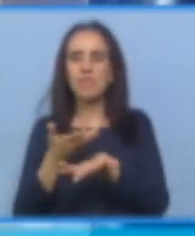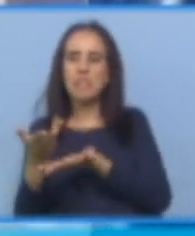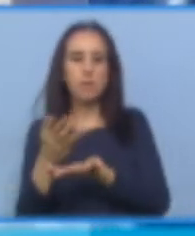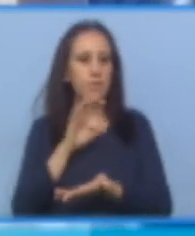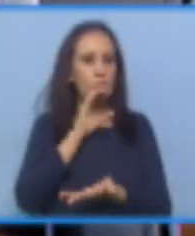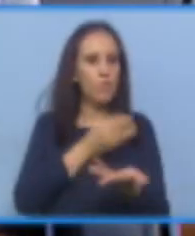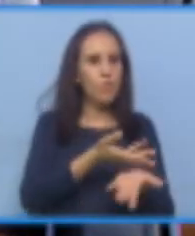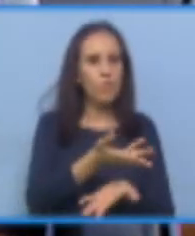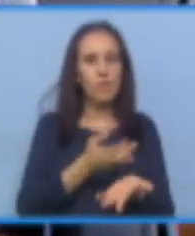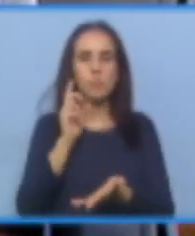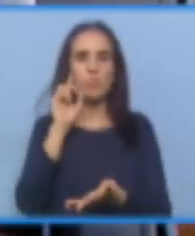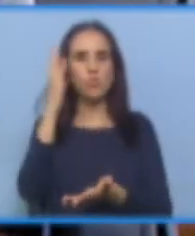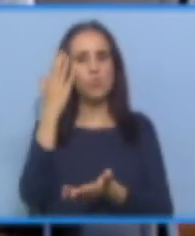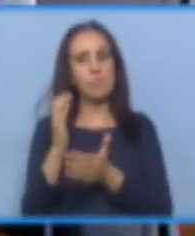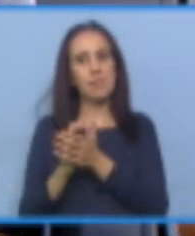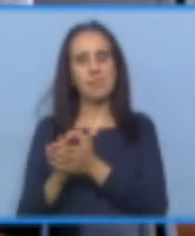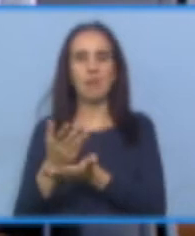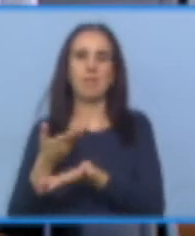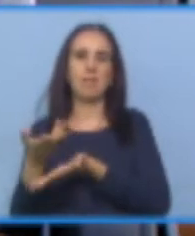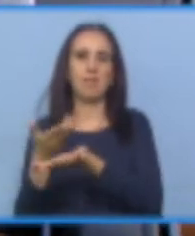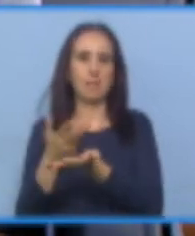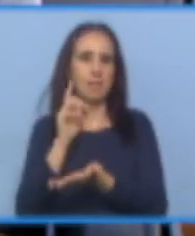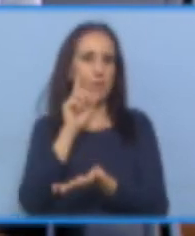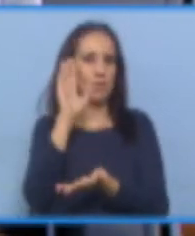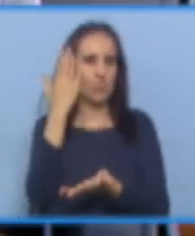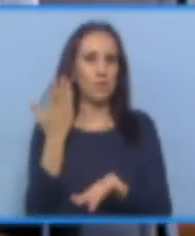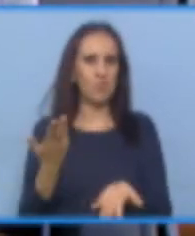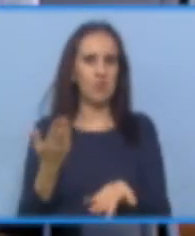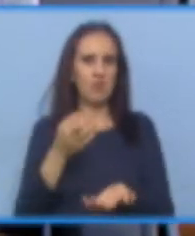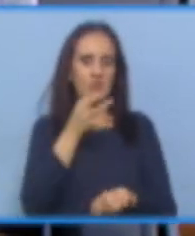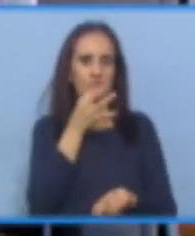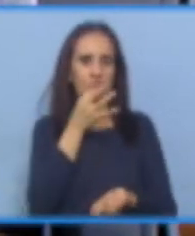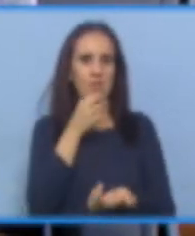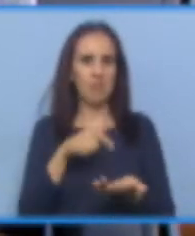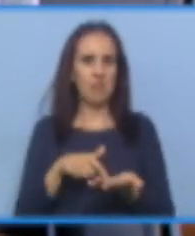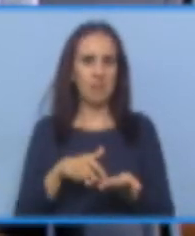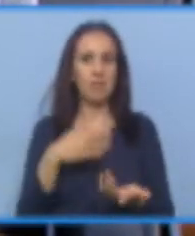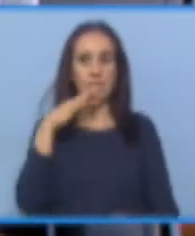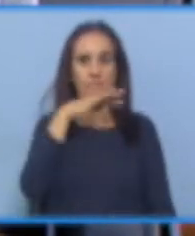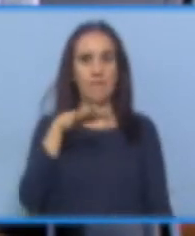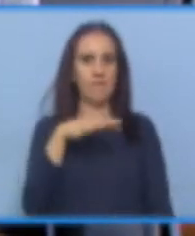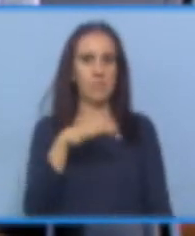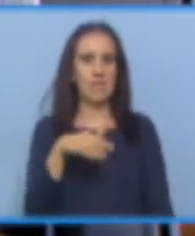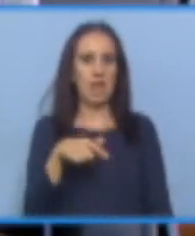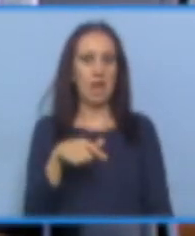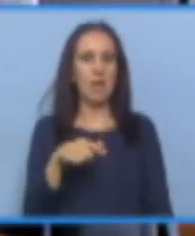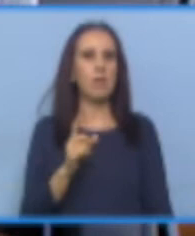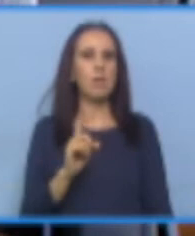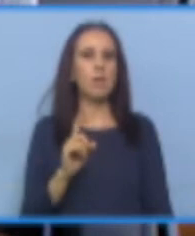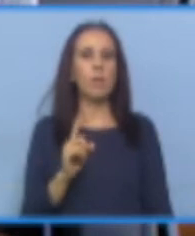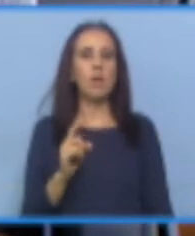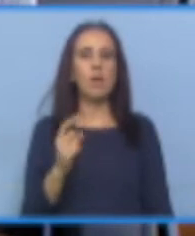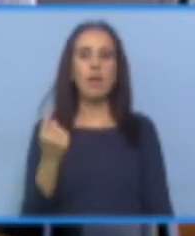filhos. Fala também da importância da relação do casal, não é? E fala-se então da questão das famílias, não é? Que não é cada um com